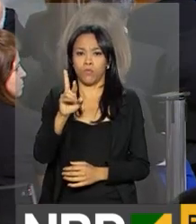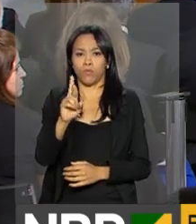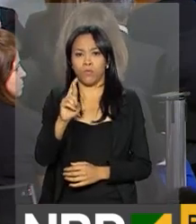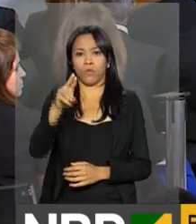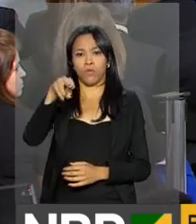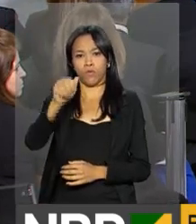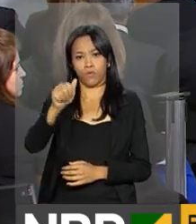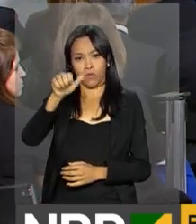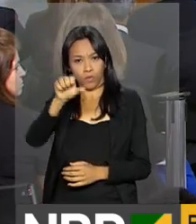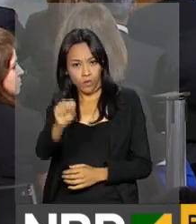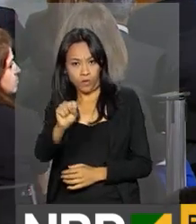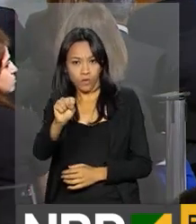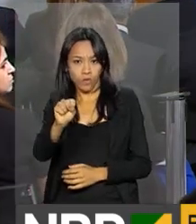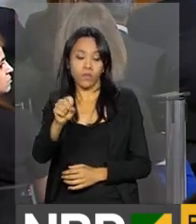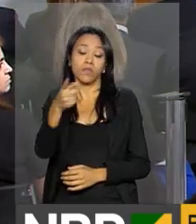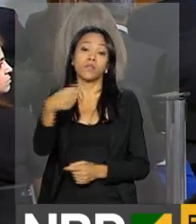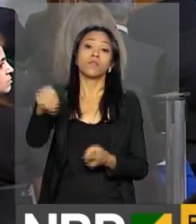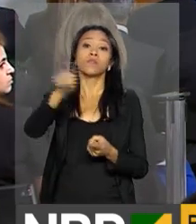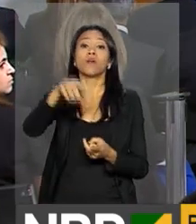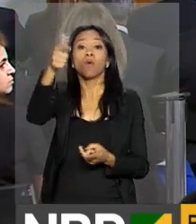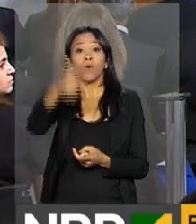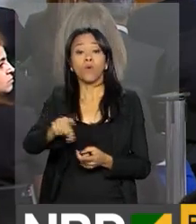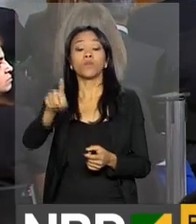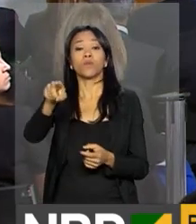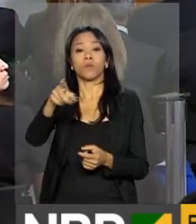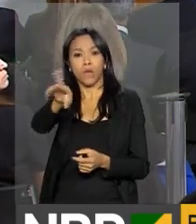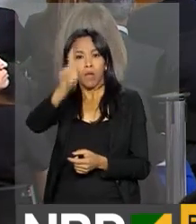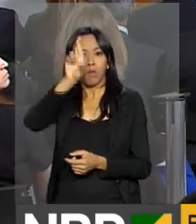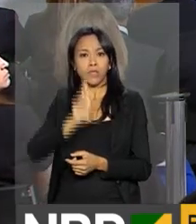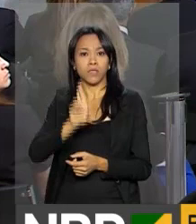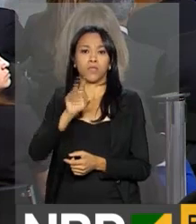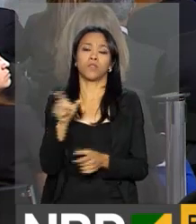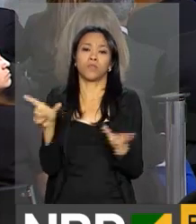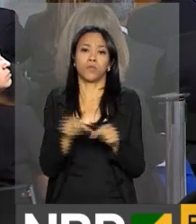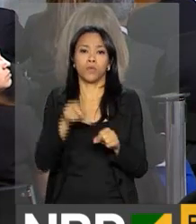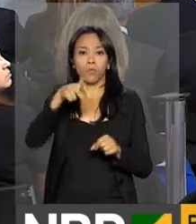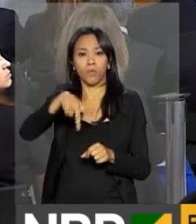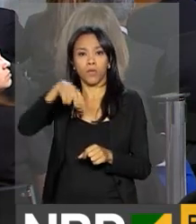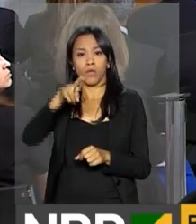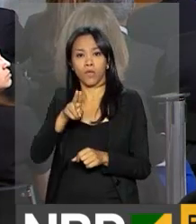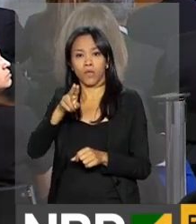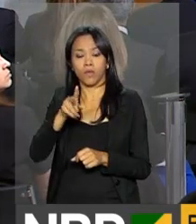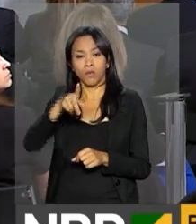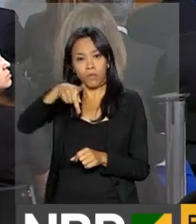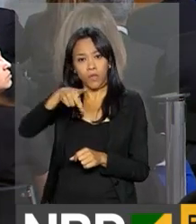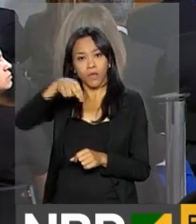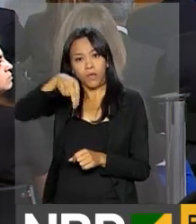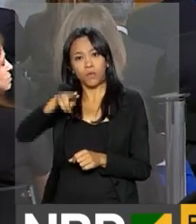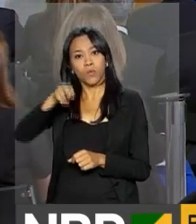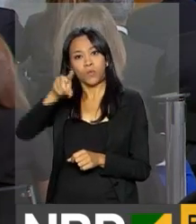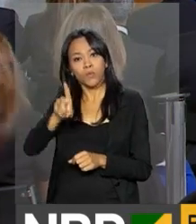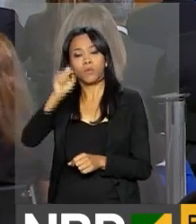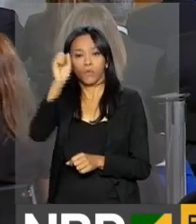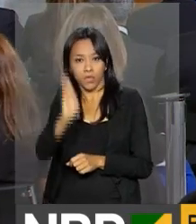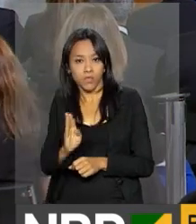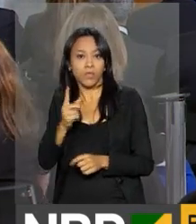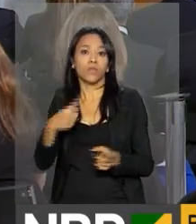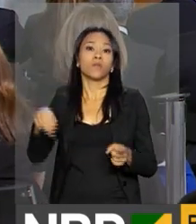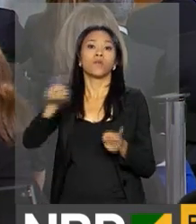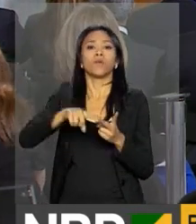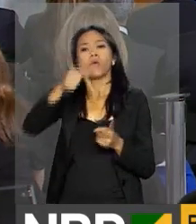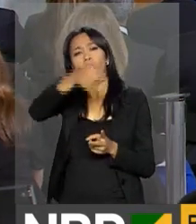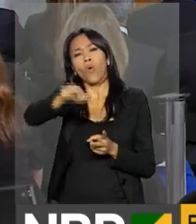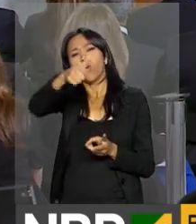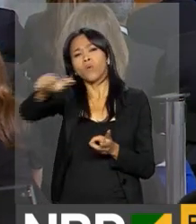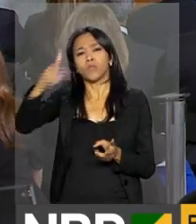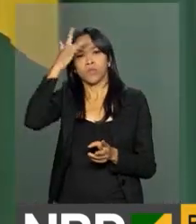Fabiancink, representante do PNUD do Brasil, o Milton Gonçalves, os amigos todos que estão aqui,